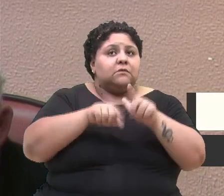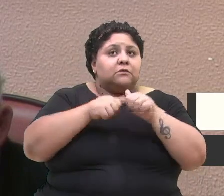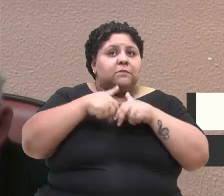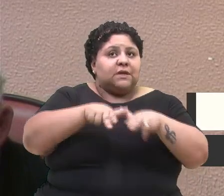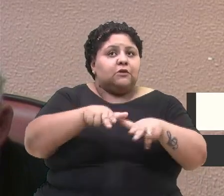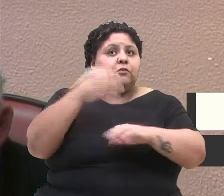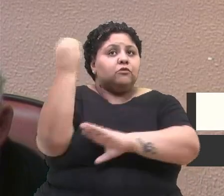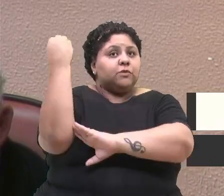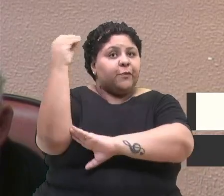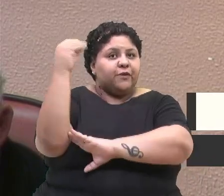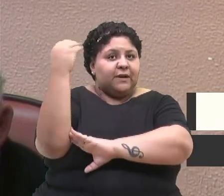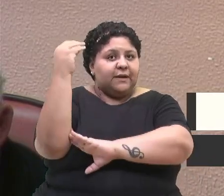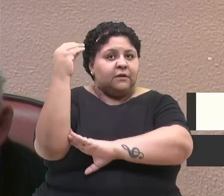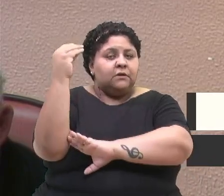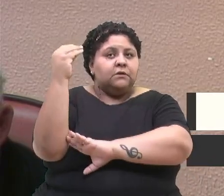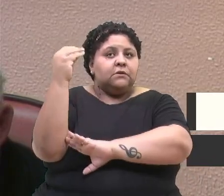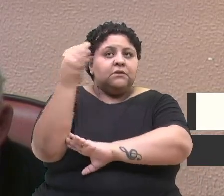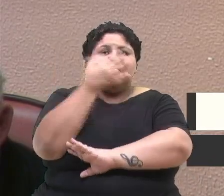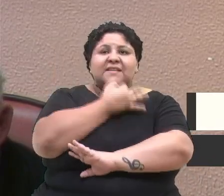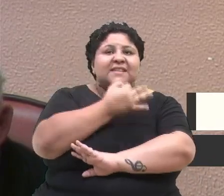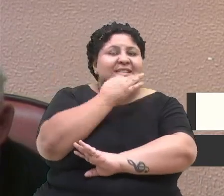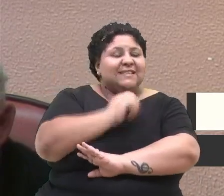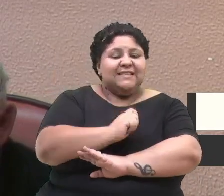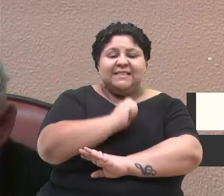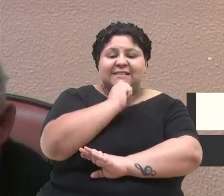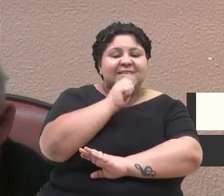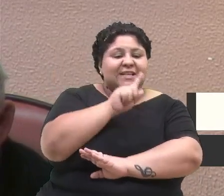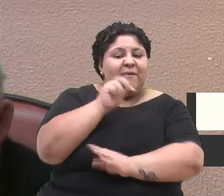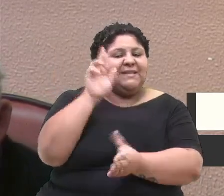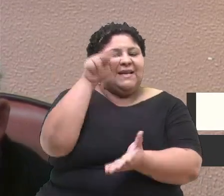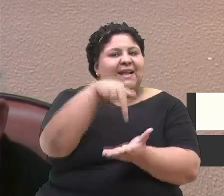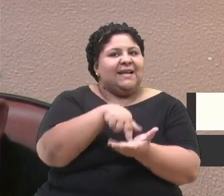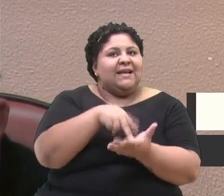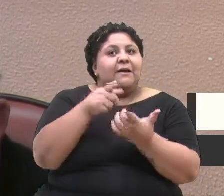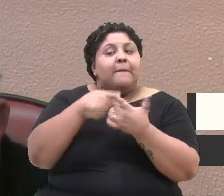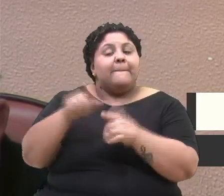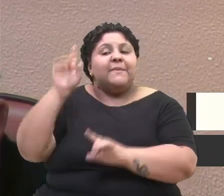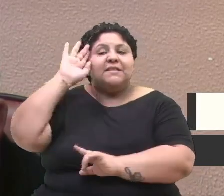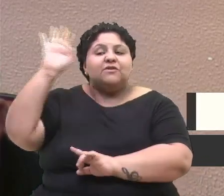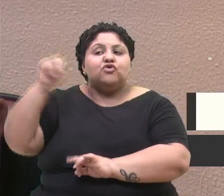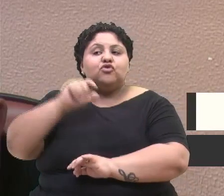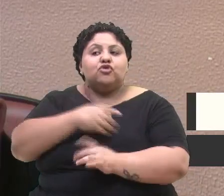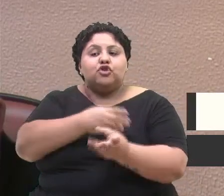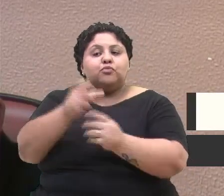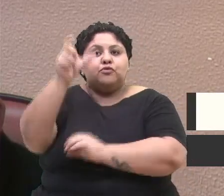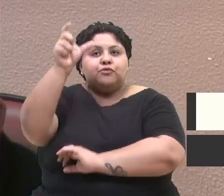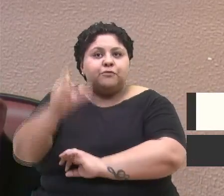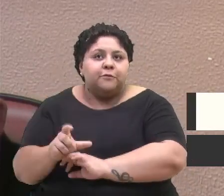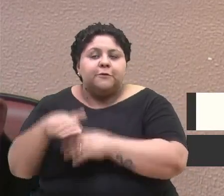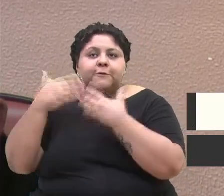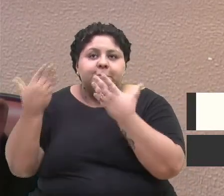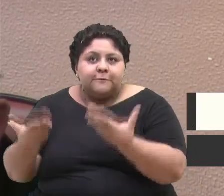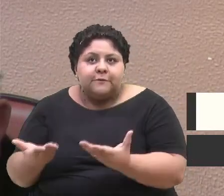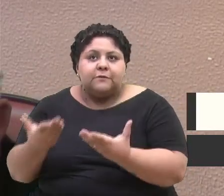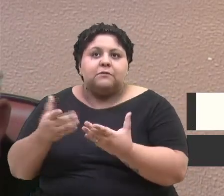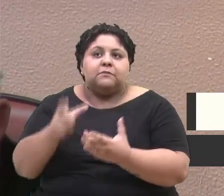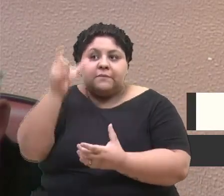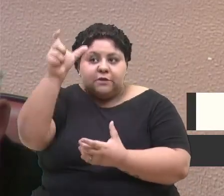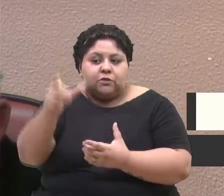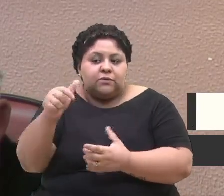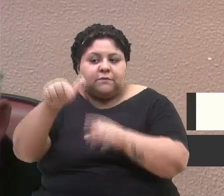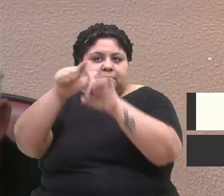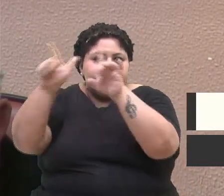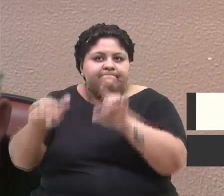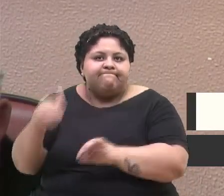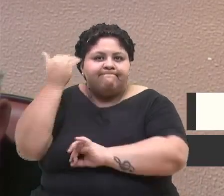Alegre. Caxias ainda não é essa realidade, mas é um sonho de muita gente. Então, os servidores públicos que estão aqui na casa também,